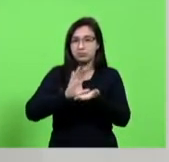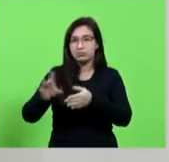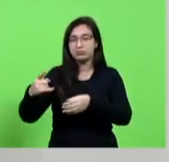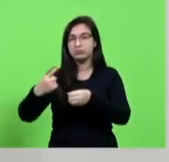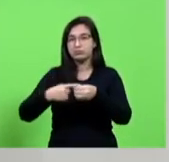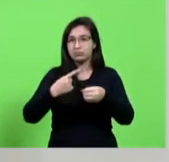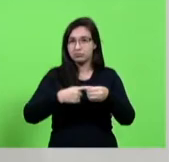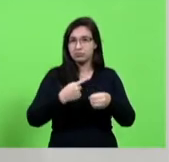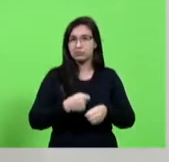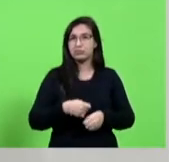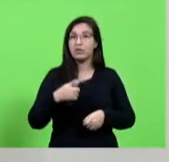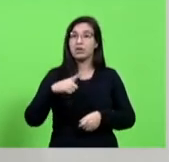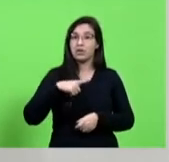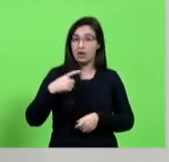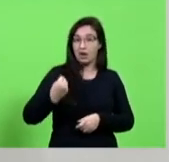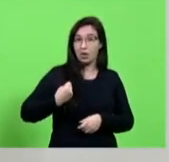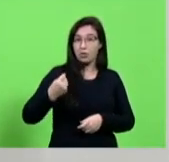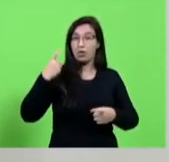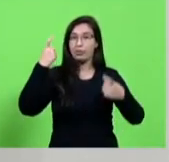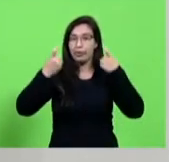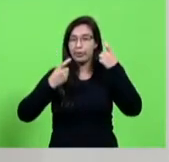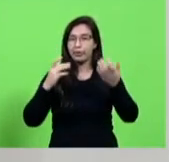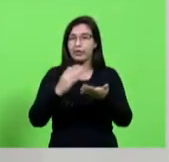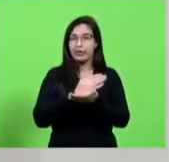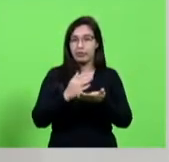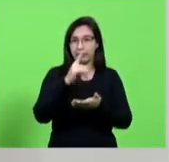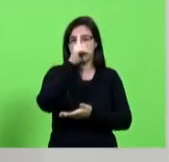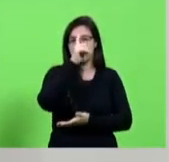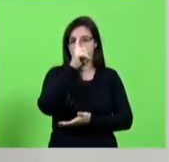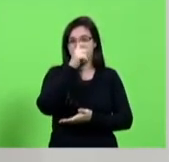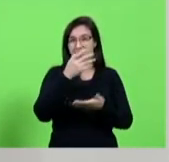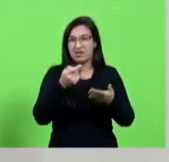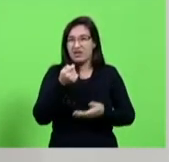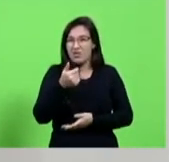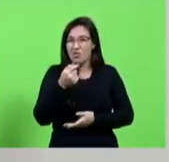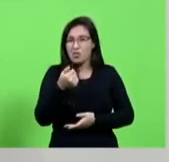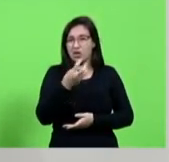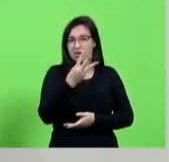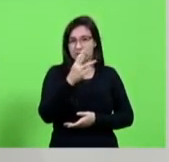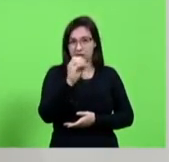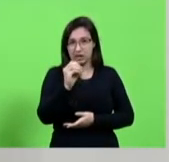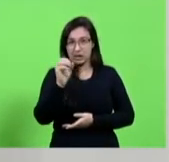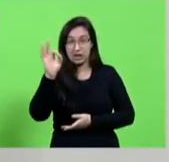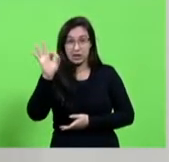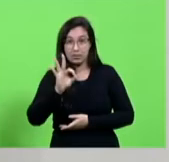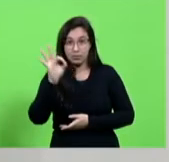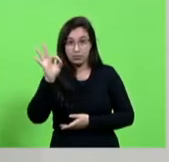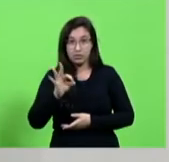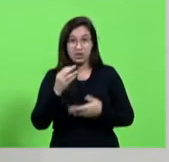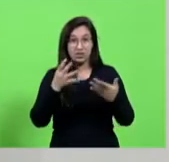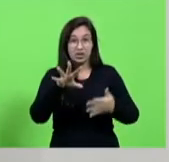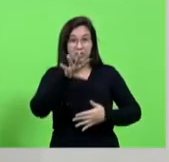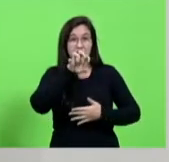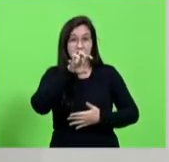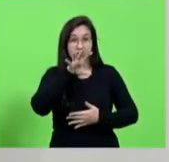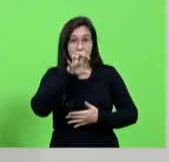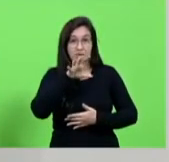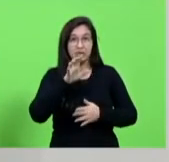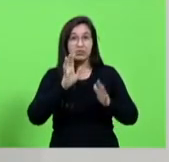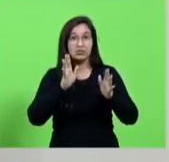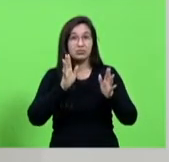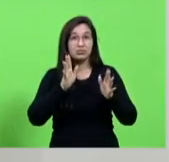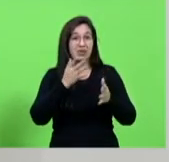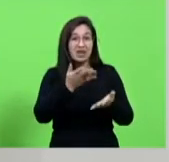dados preocupantes que, em alguns hospitais, quase 30% de respiradores estão